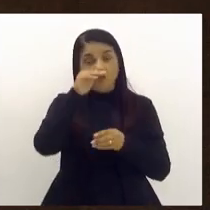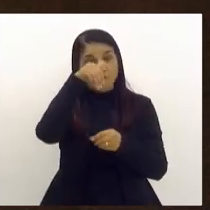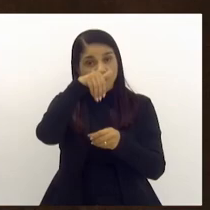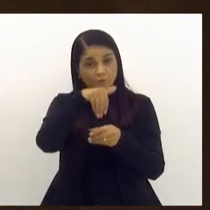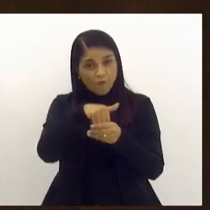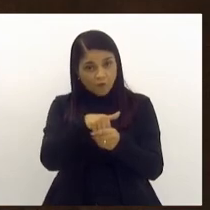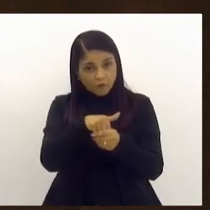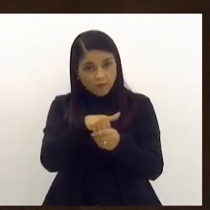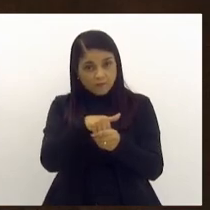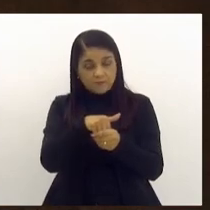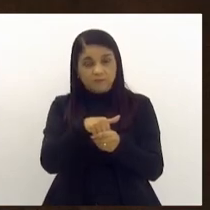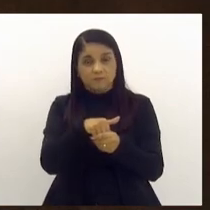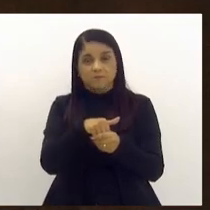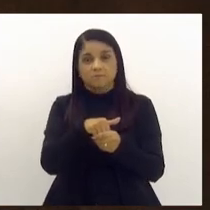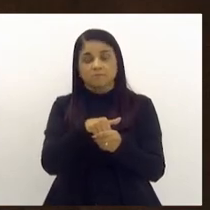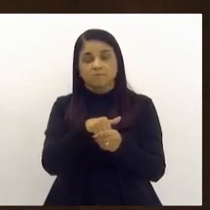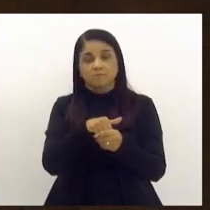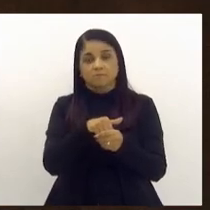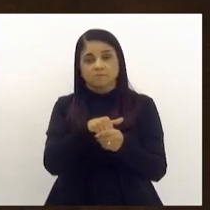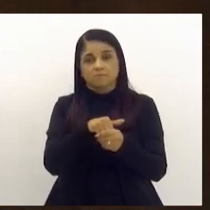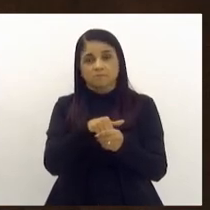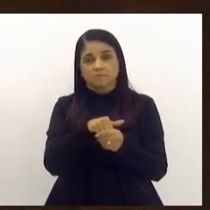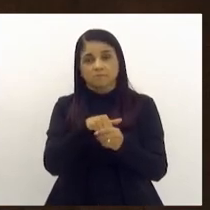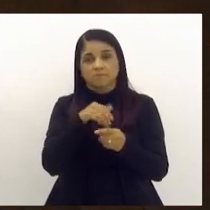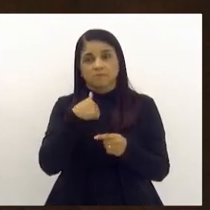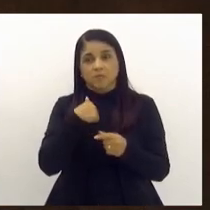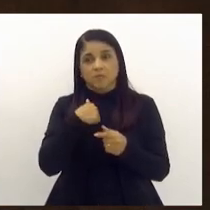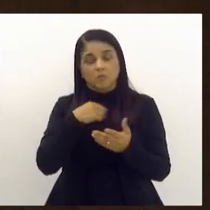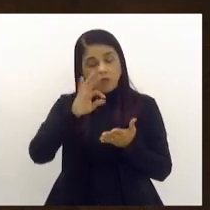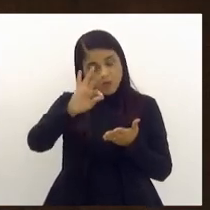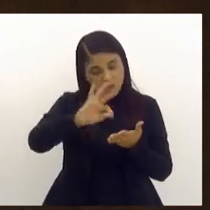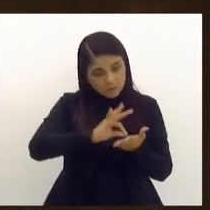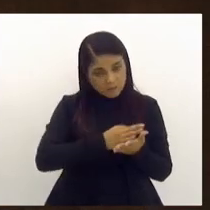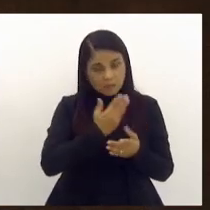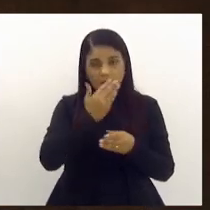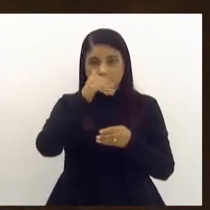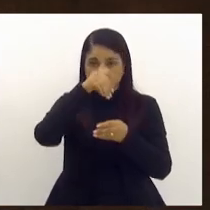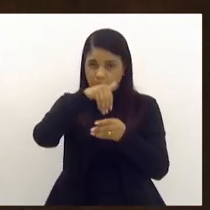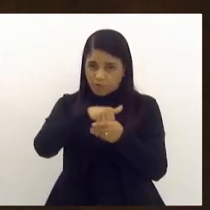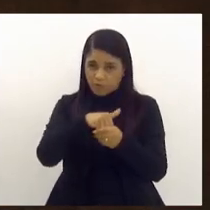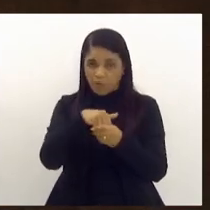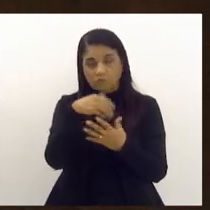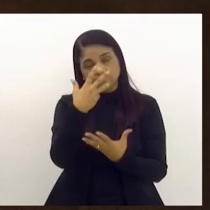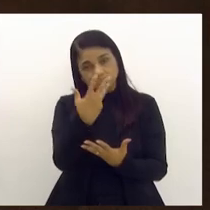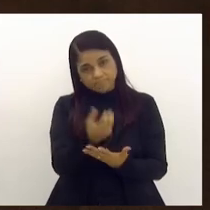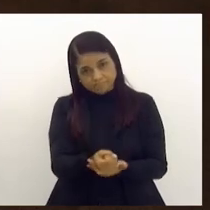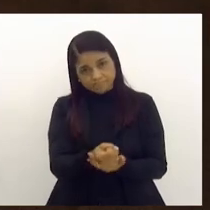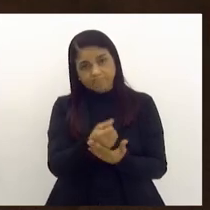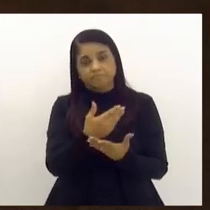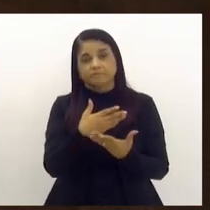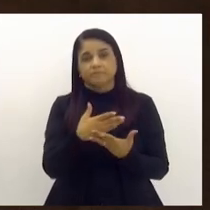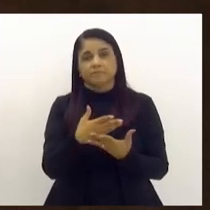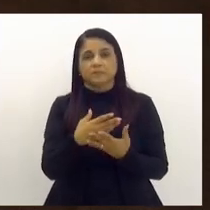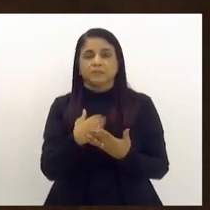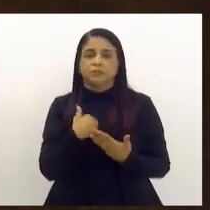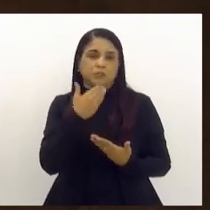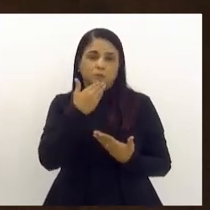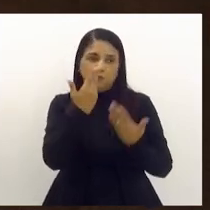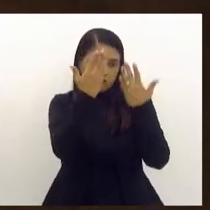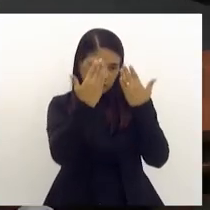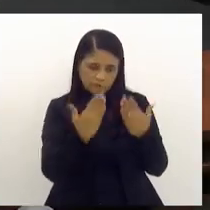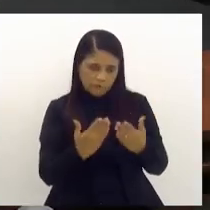votasse o destaque, né, para mim assinalar o meu voto favorável, sem pedido de verificação de